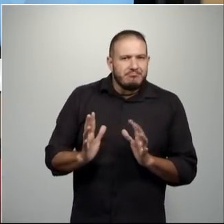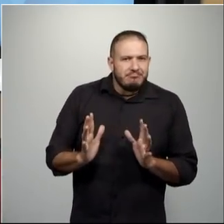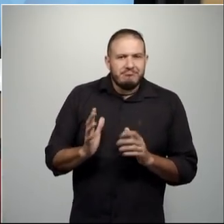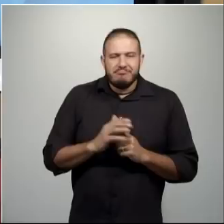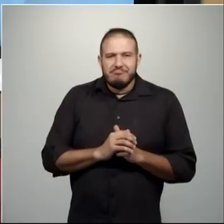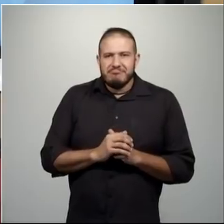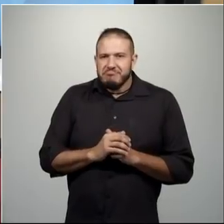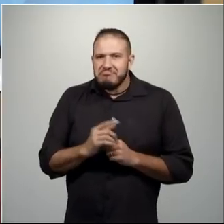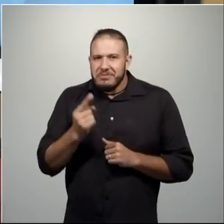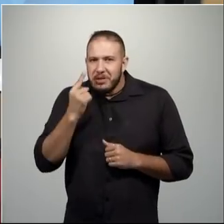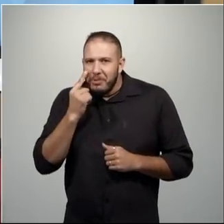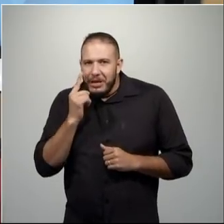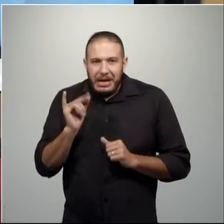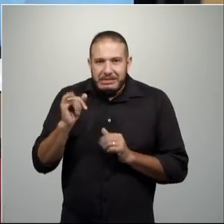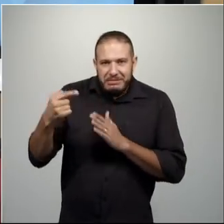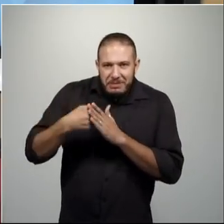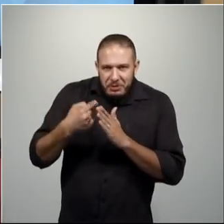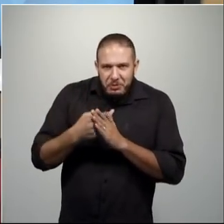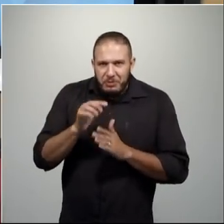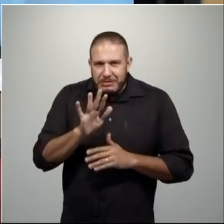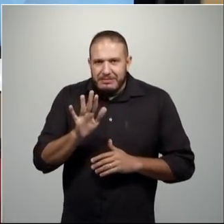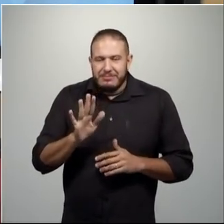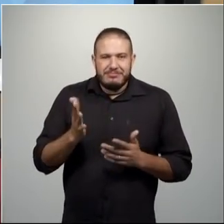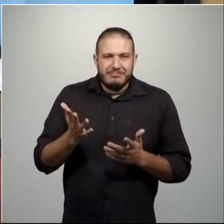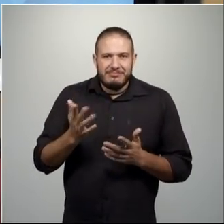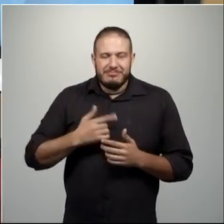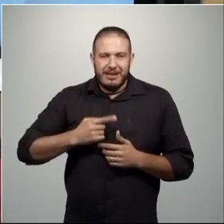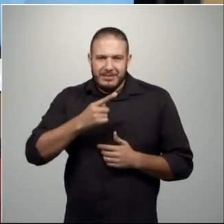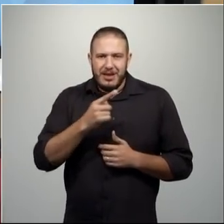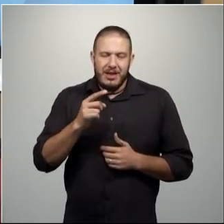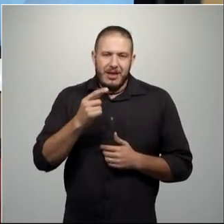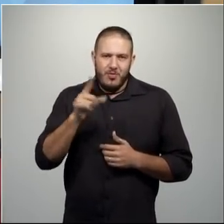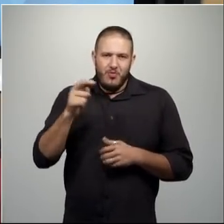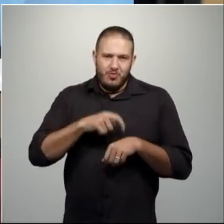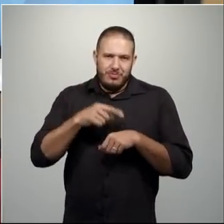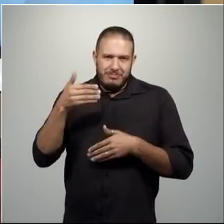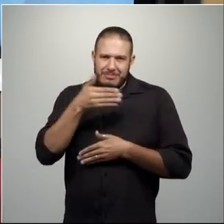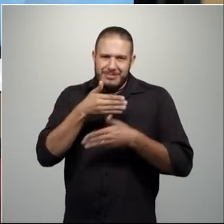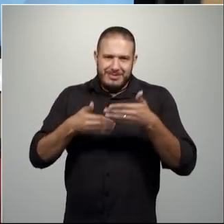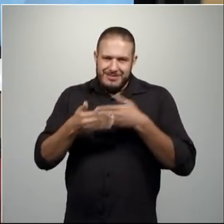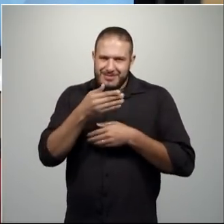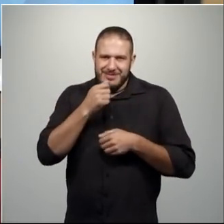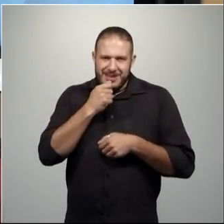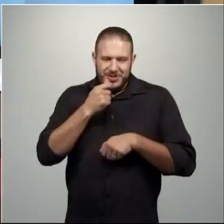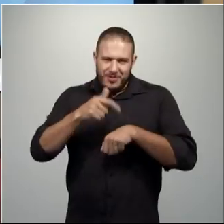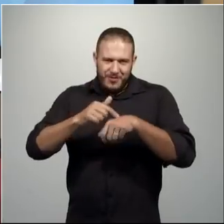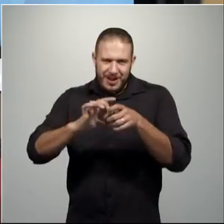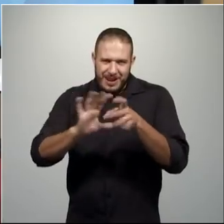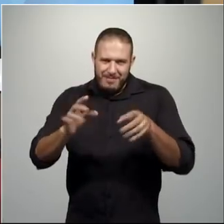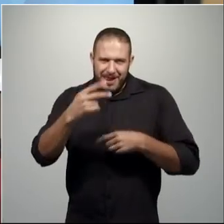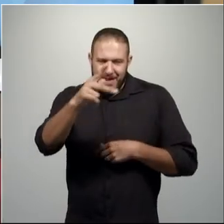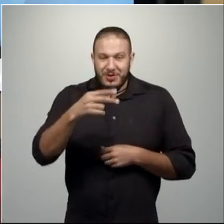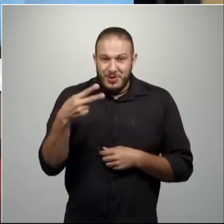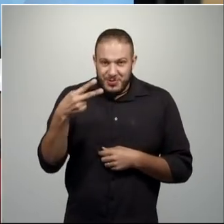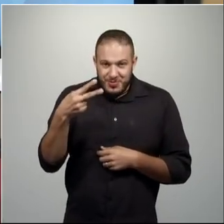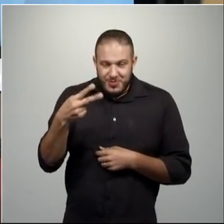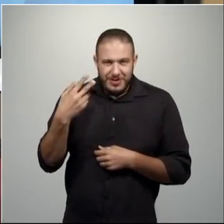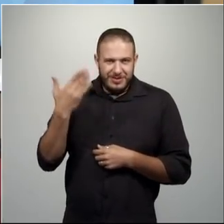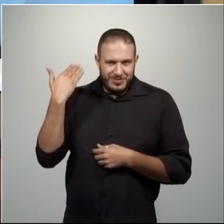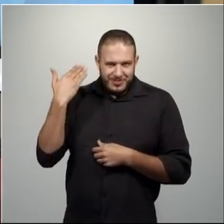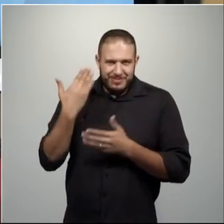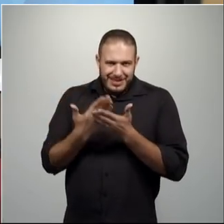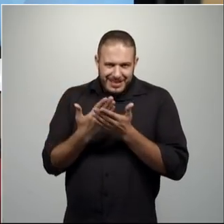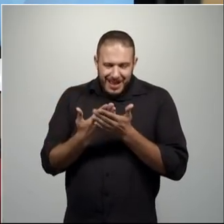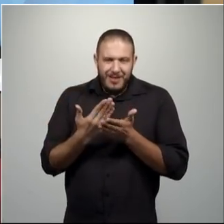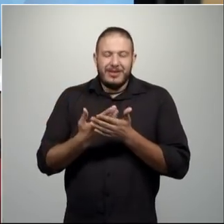vou só dar uma olhadinha você tem perguntas porque esse último pedaço ainda não foi libertado para vocês as duas últimas aulas são